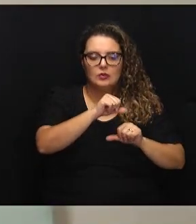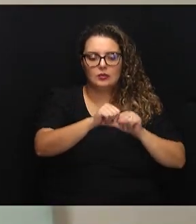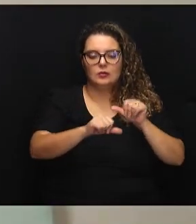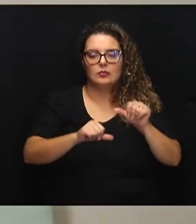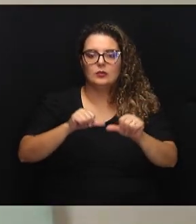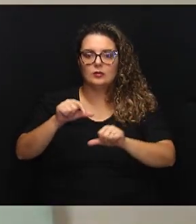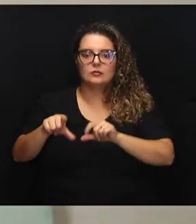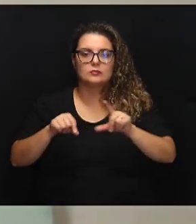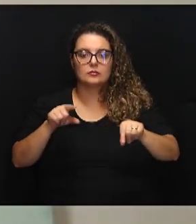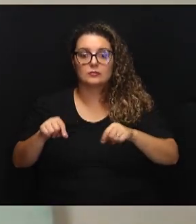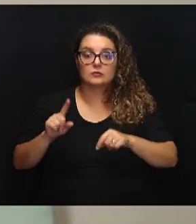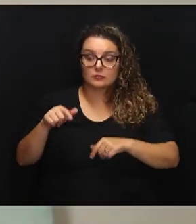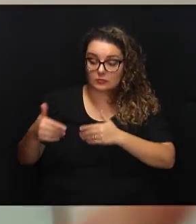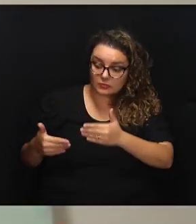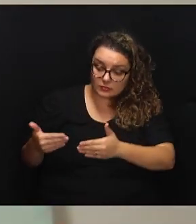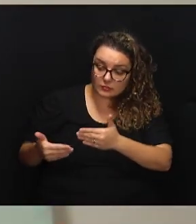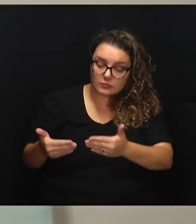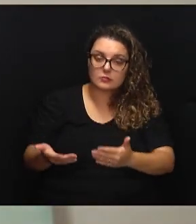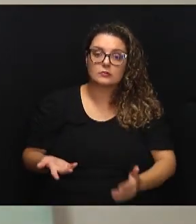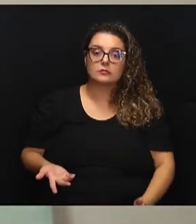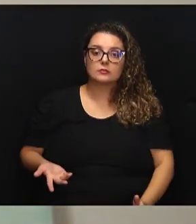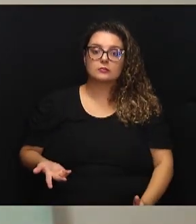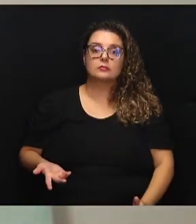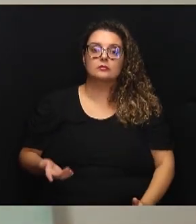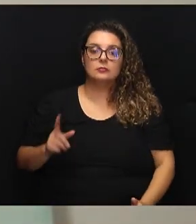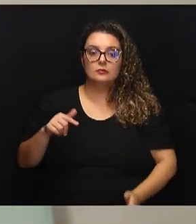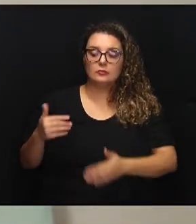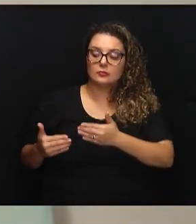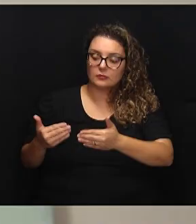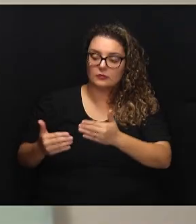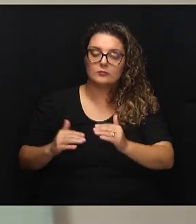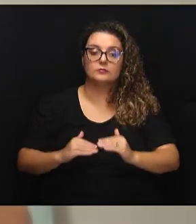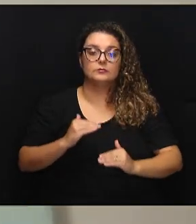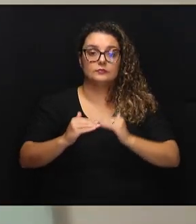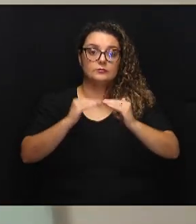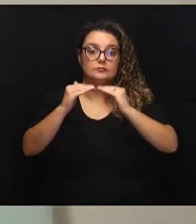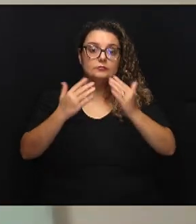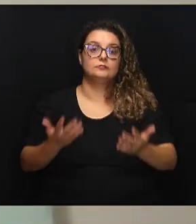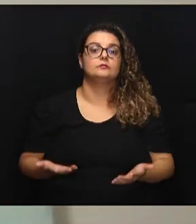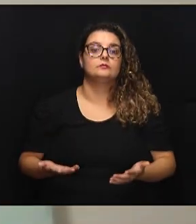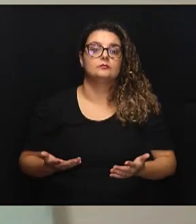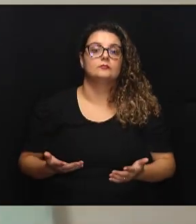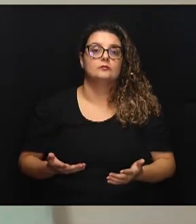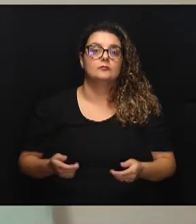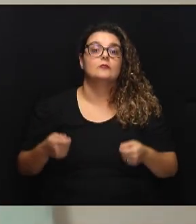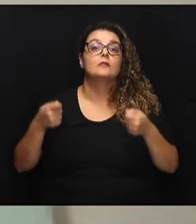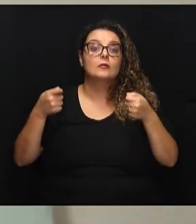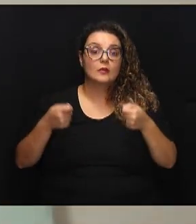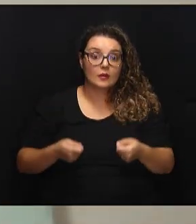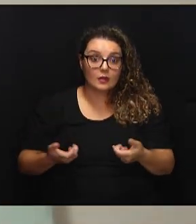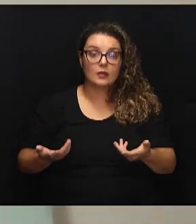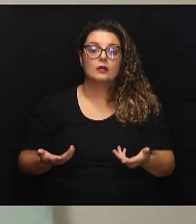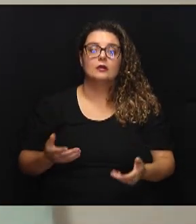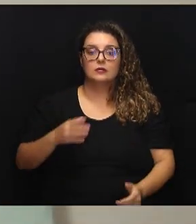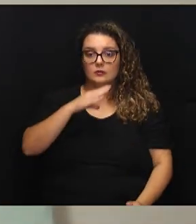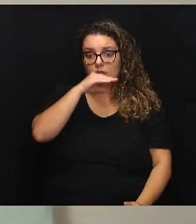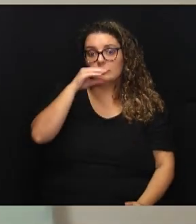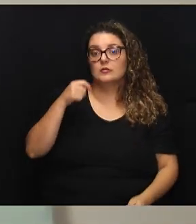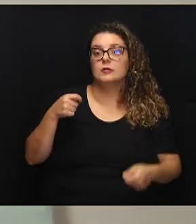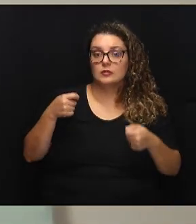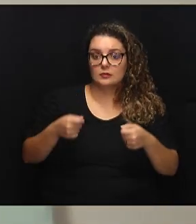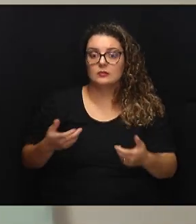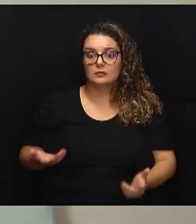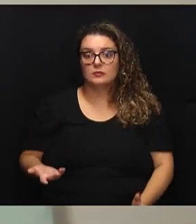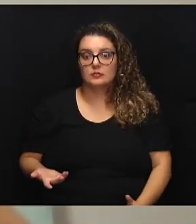escolha, porque é um processo, né? É um processo de desenvolvimento e que ele vai se consolidar ali pela adolescência, né? E